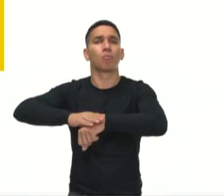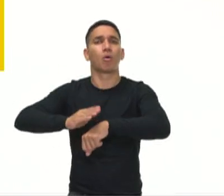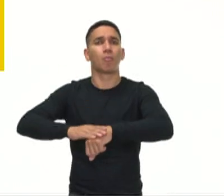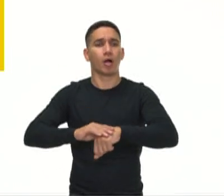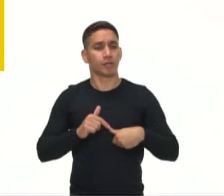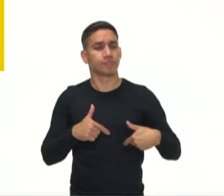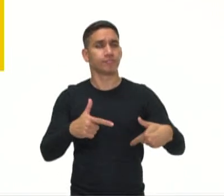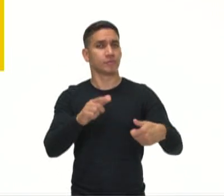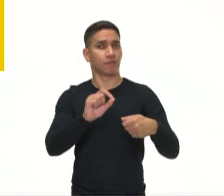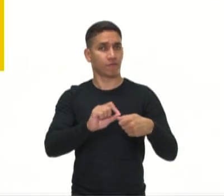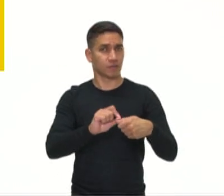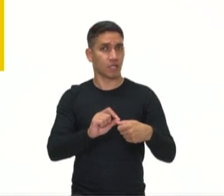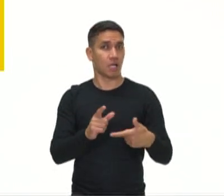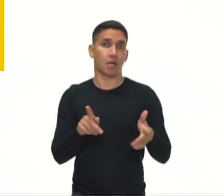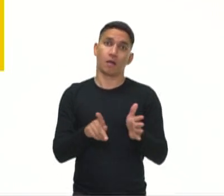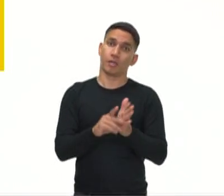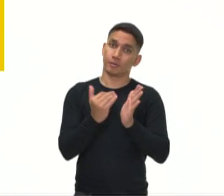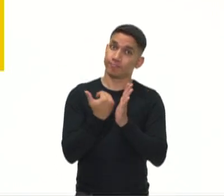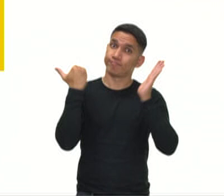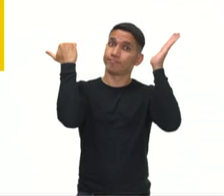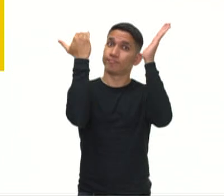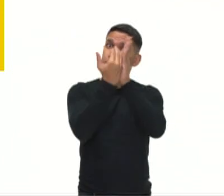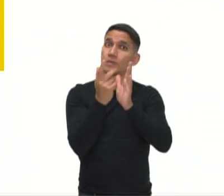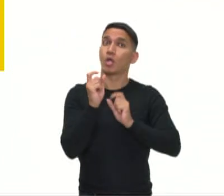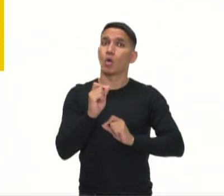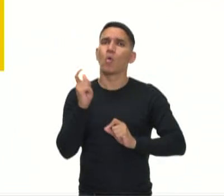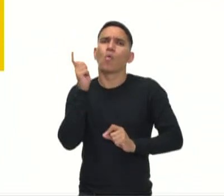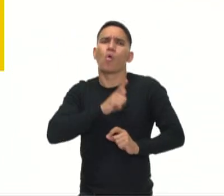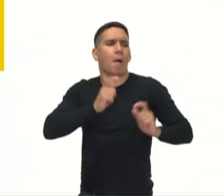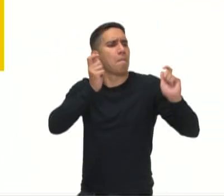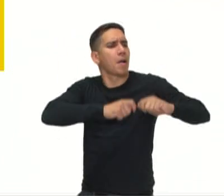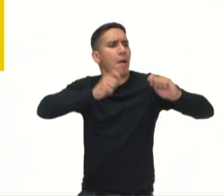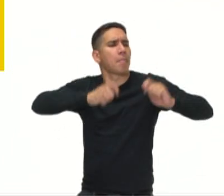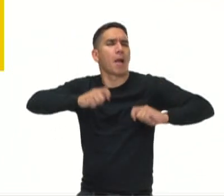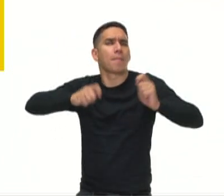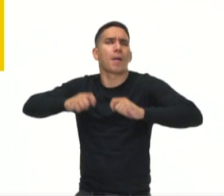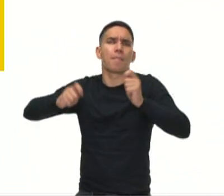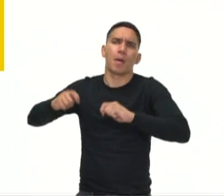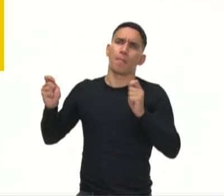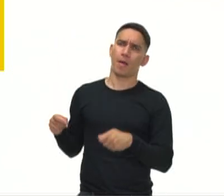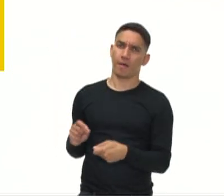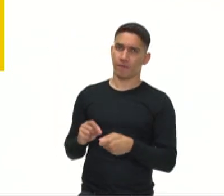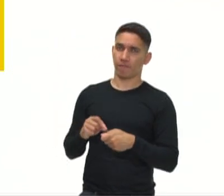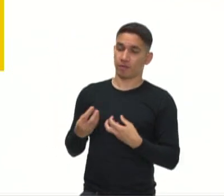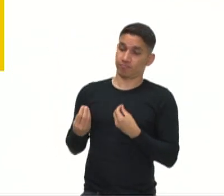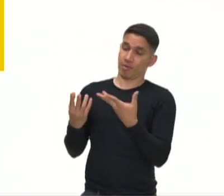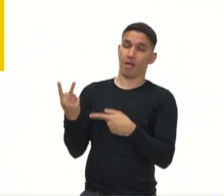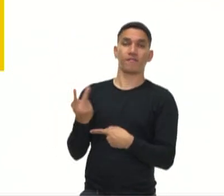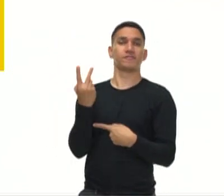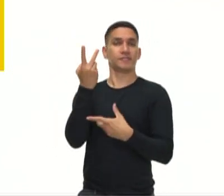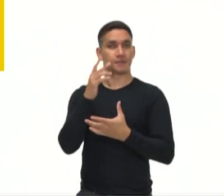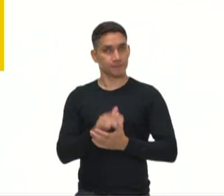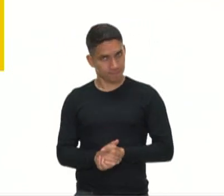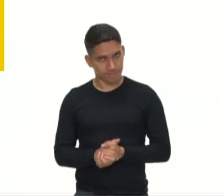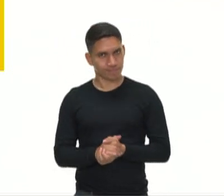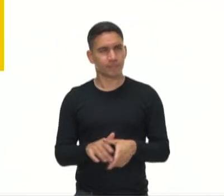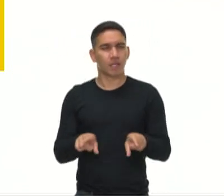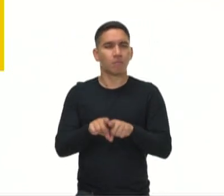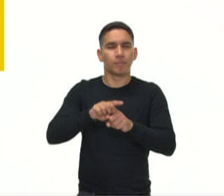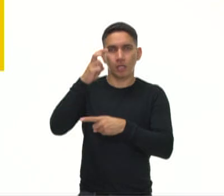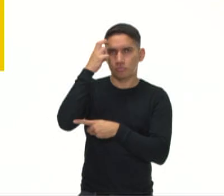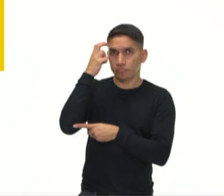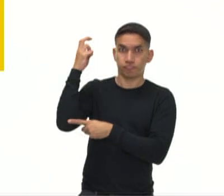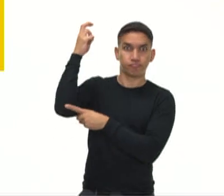atividade. Nível superior de certas capacidades particularmente valorizadas. Grande